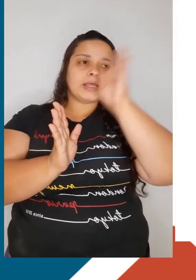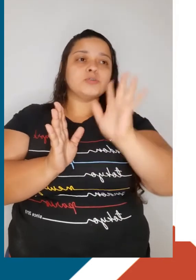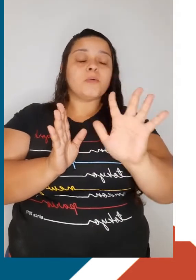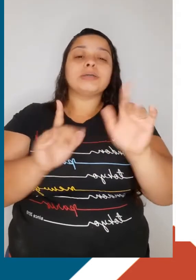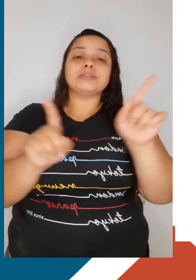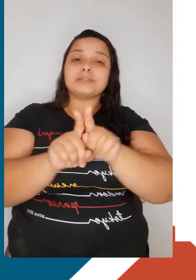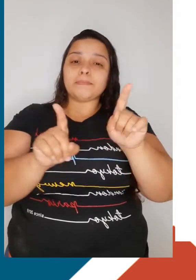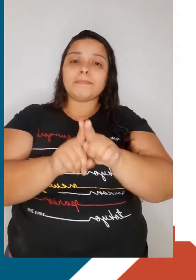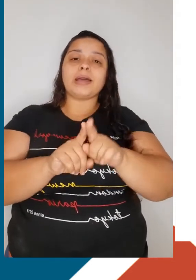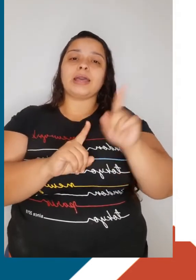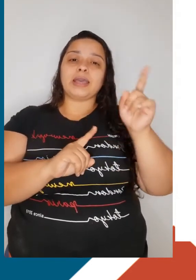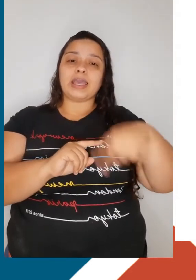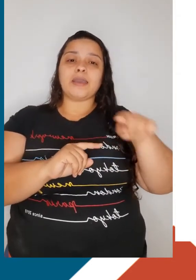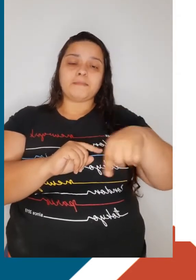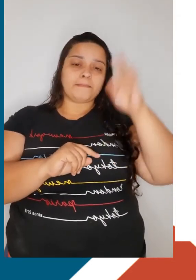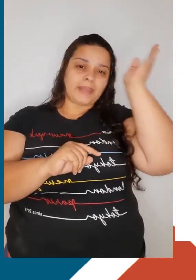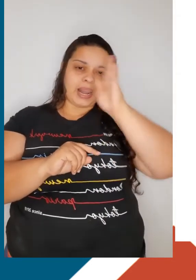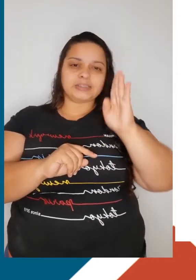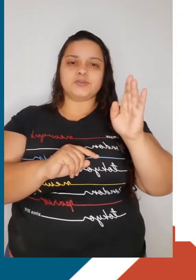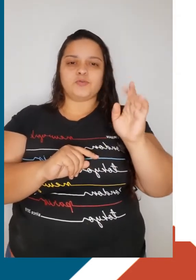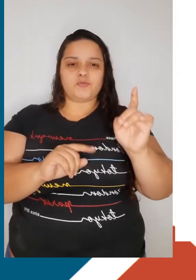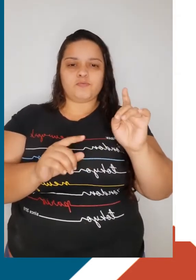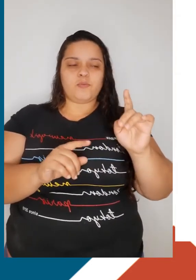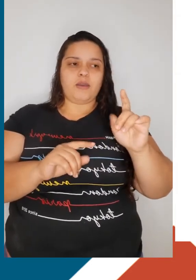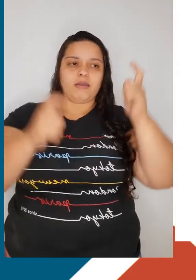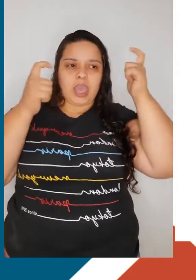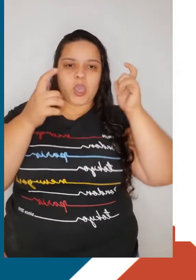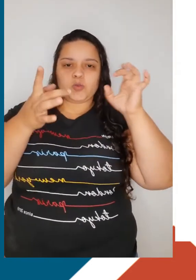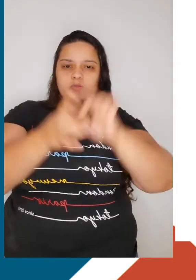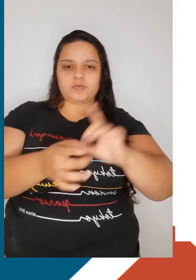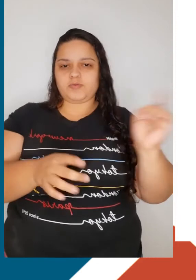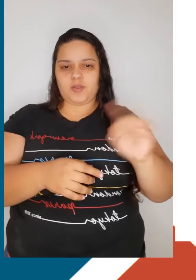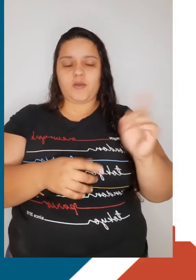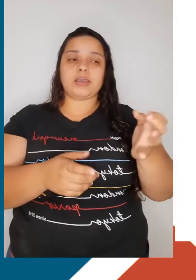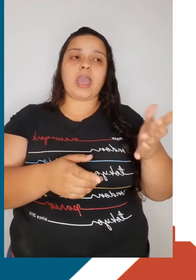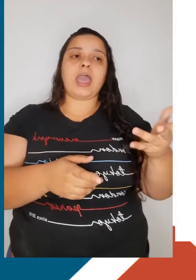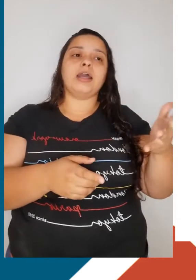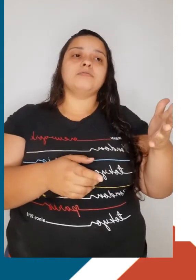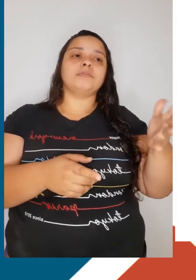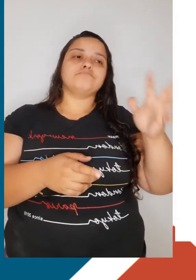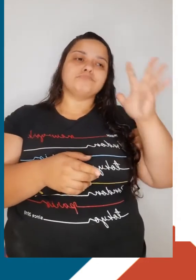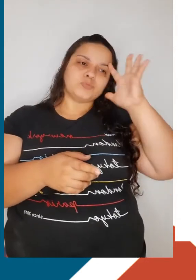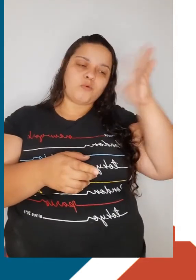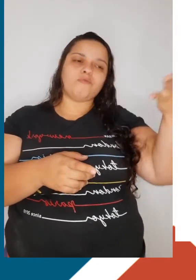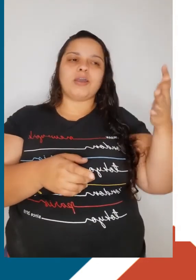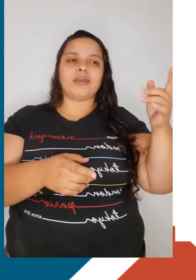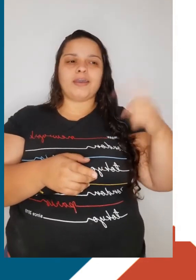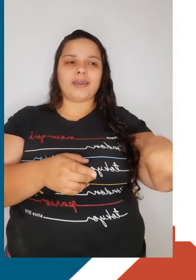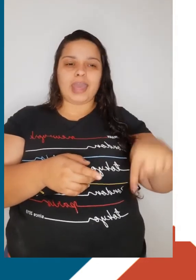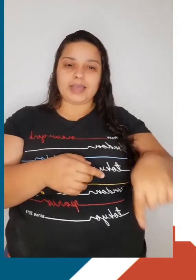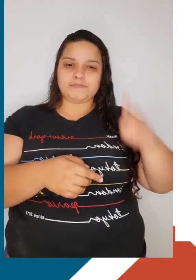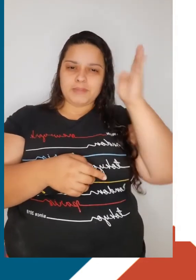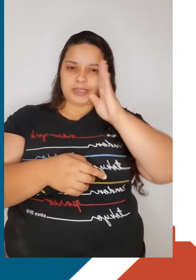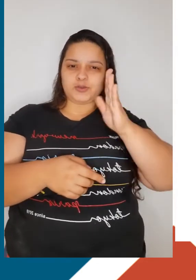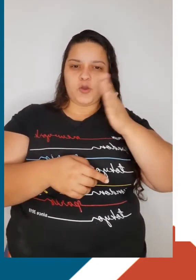da família real, mas a retirada de status do Brasil enquanto um reino unido a Portugal e desfazer as decisões importantes que